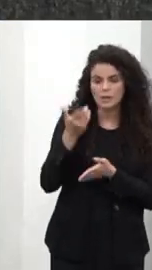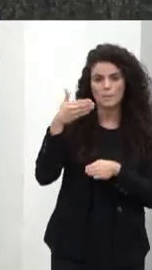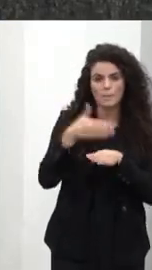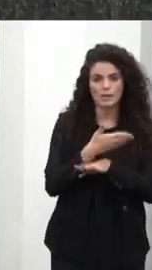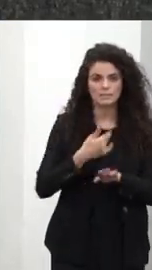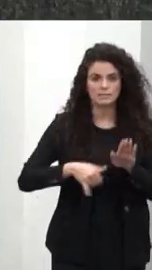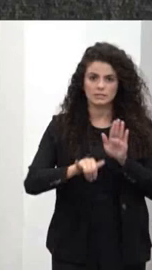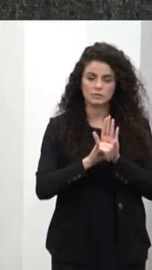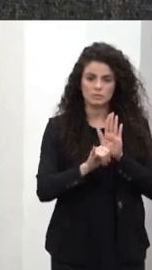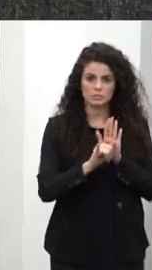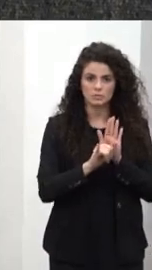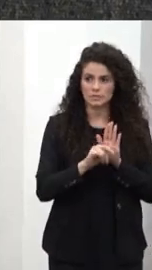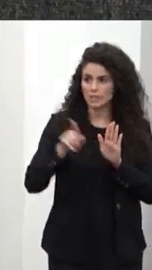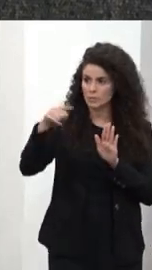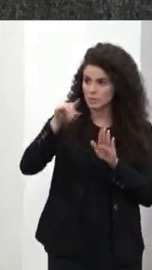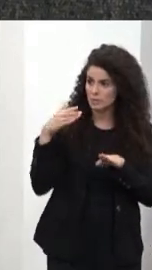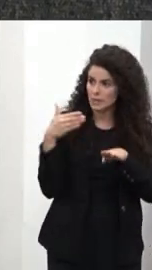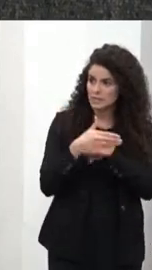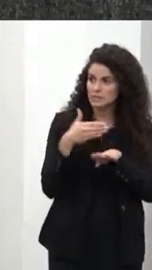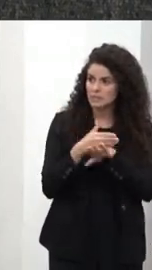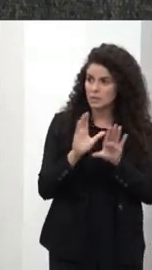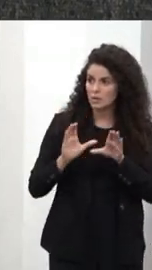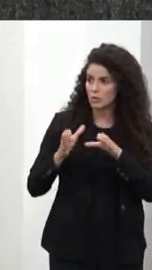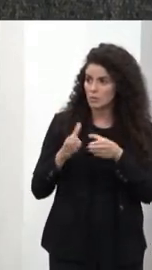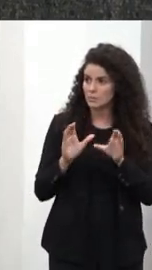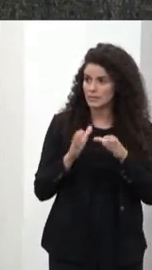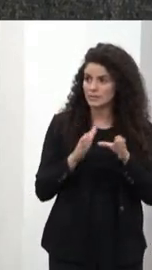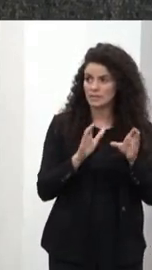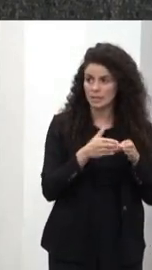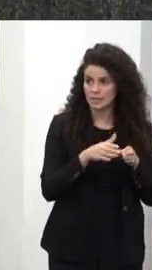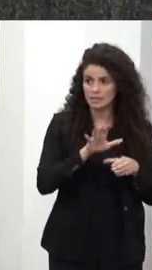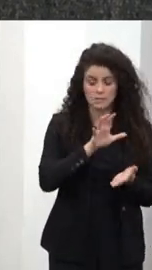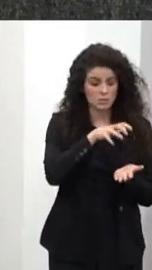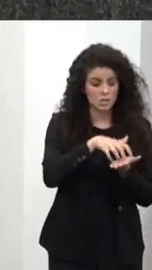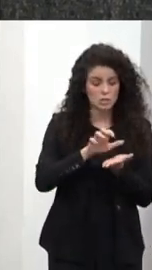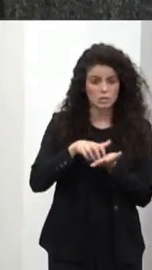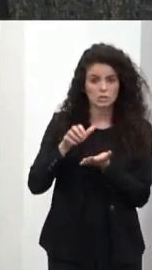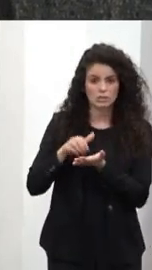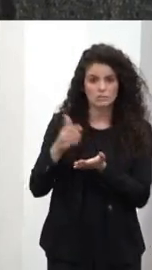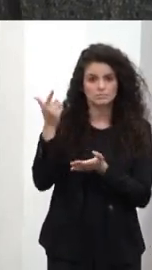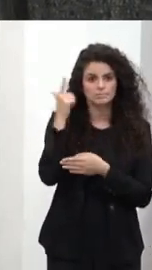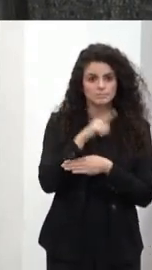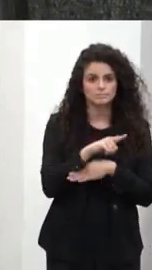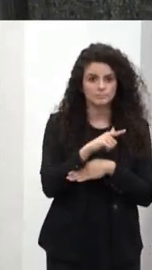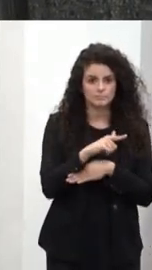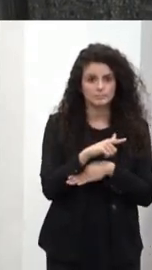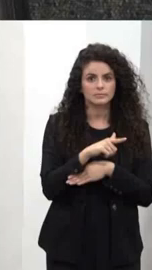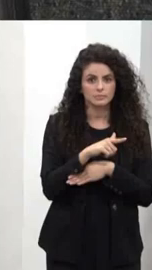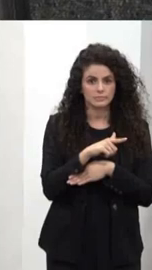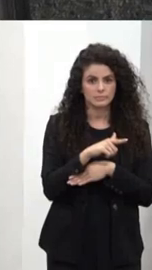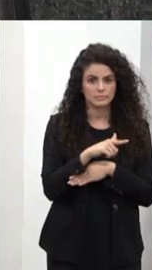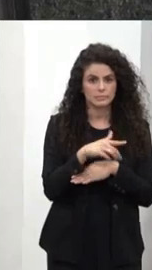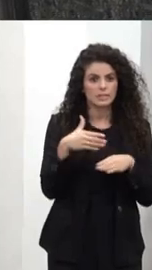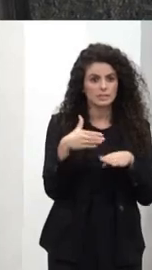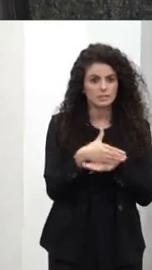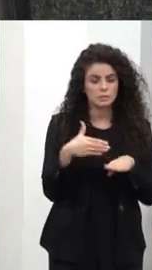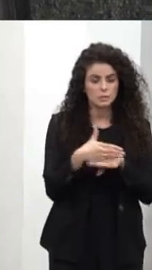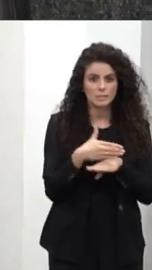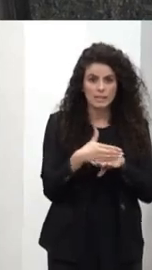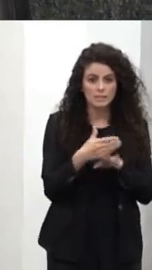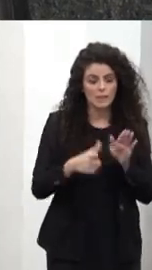pessoas busquem os comitês das mesorregiões e municipais para integrar desde a prévia das oitivas